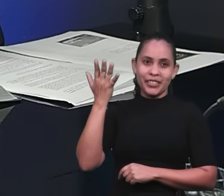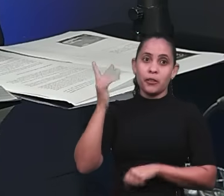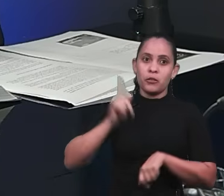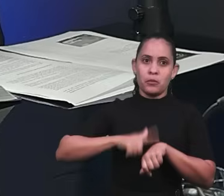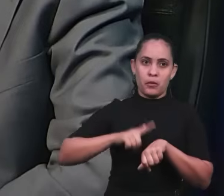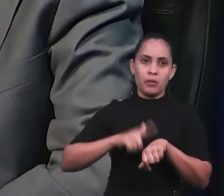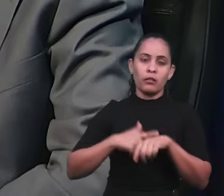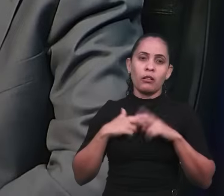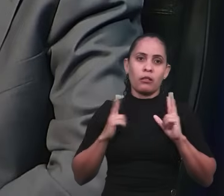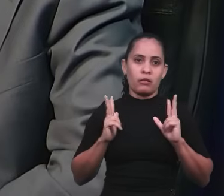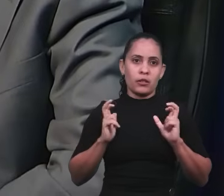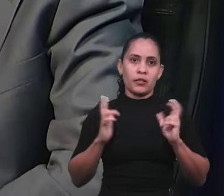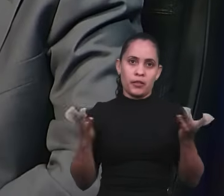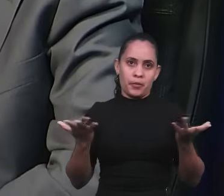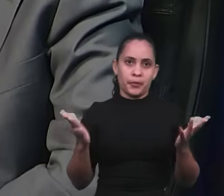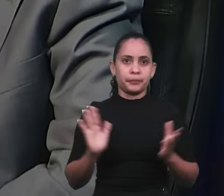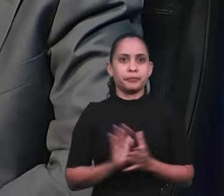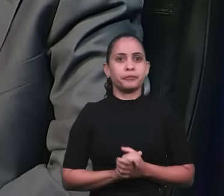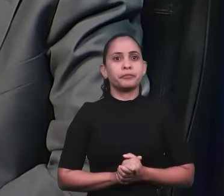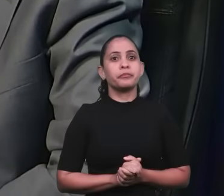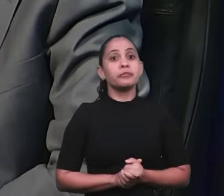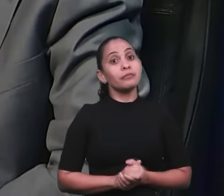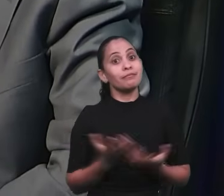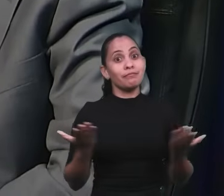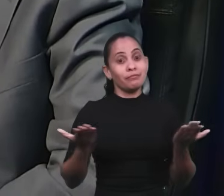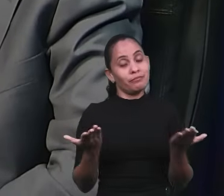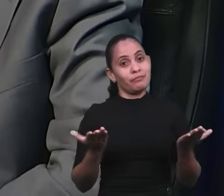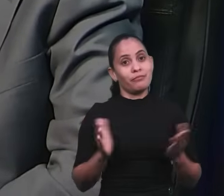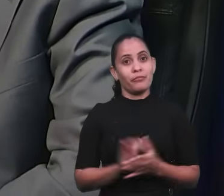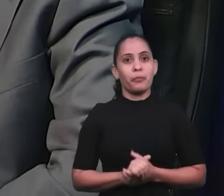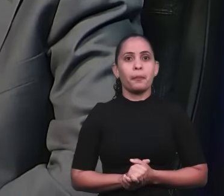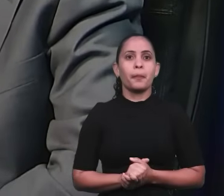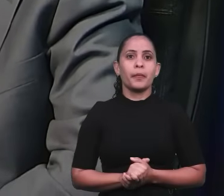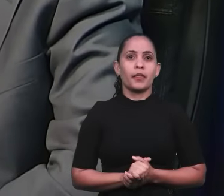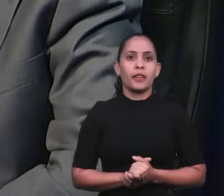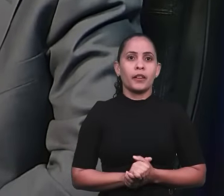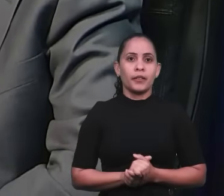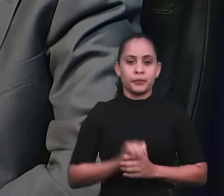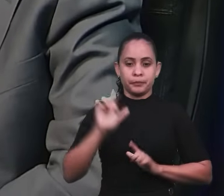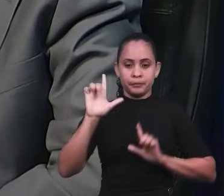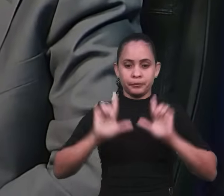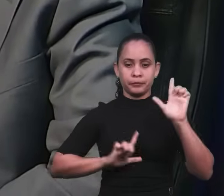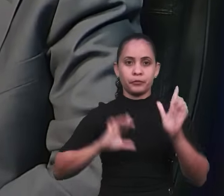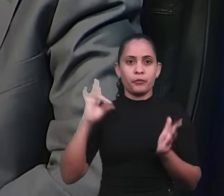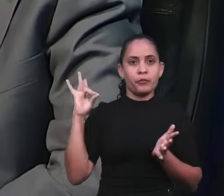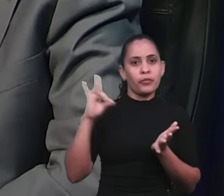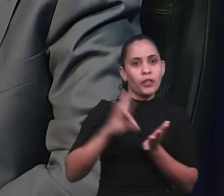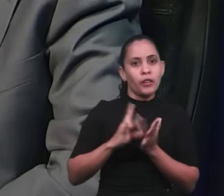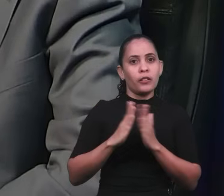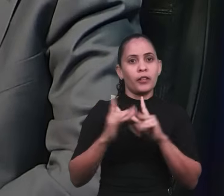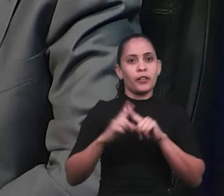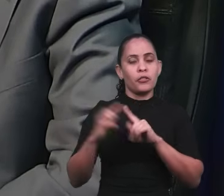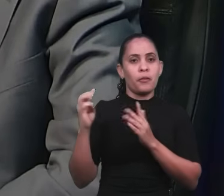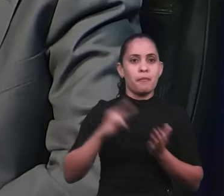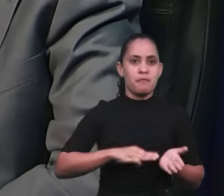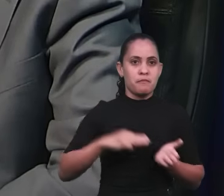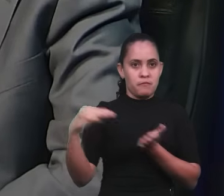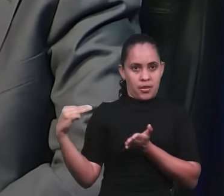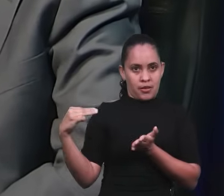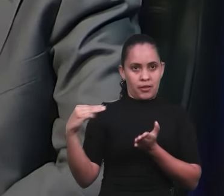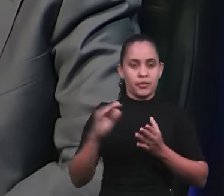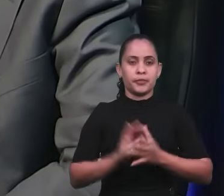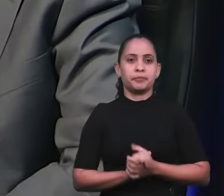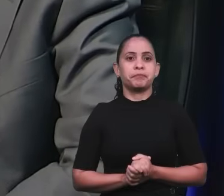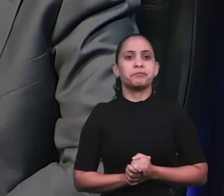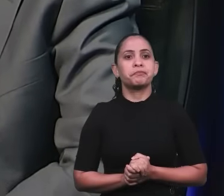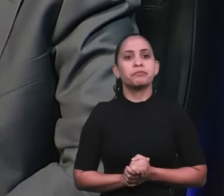programa. Glória a Deus. Amém. Meus queridos, esse é um canal oficial da Igreja Cristã Maranata